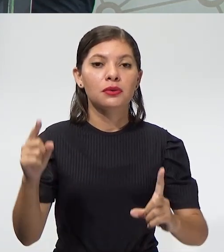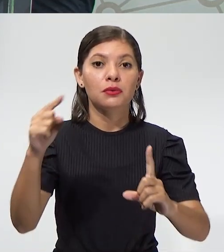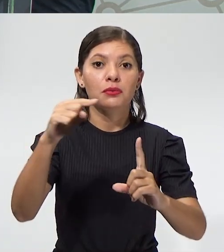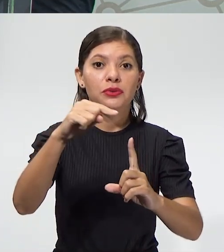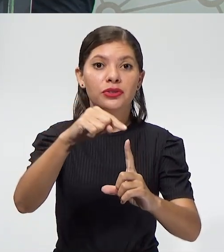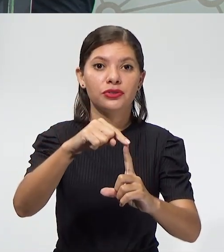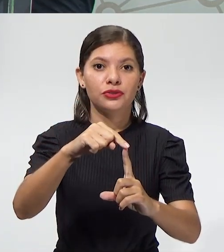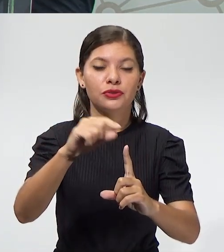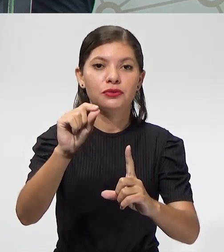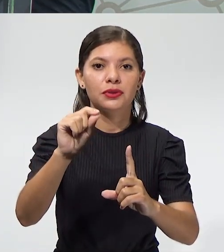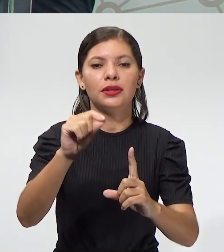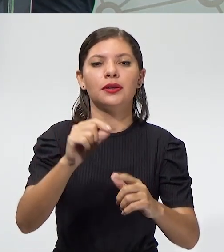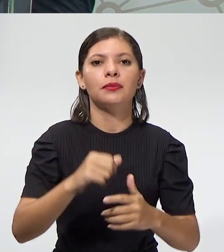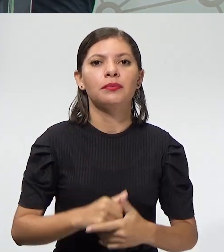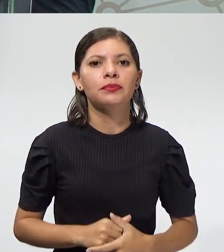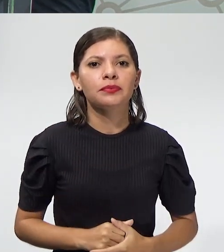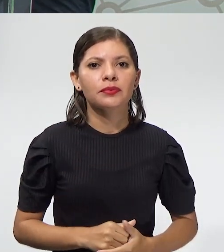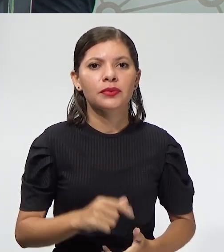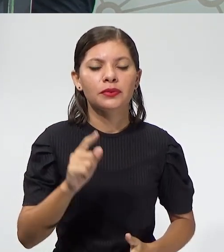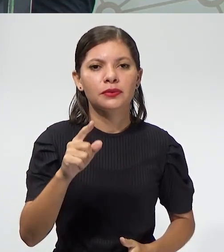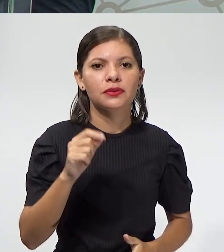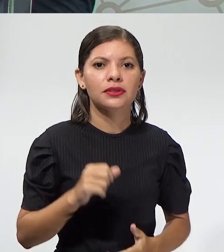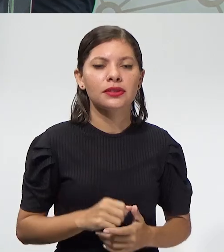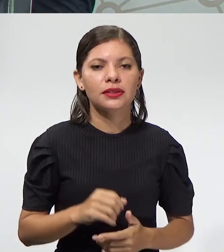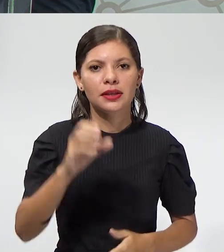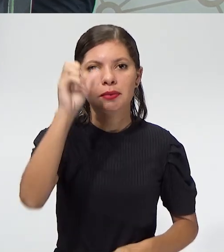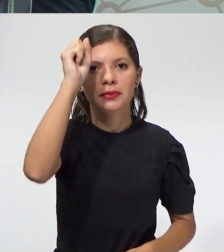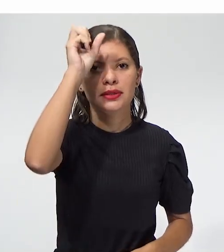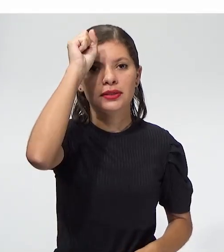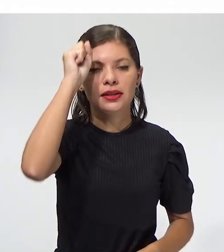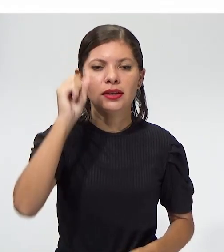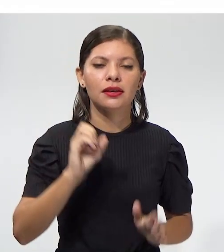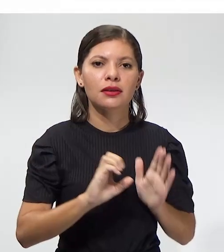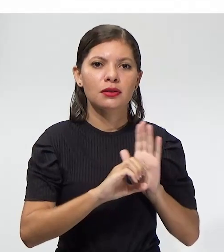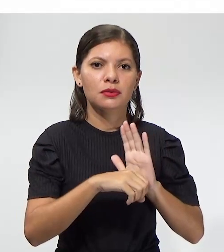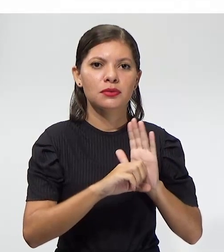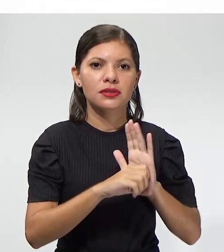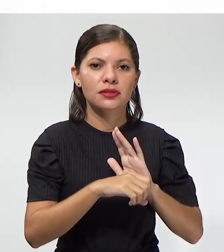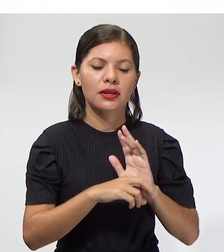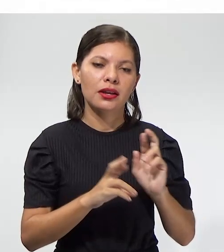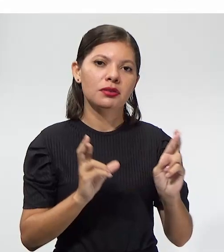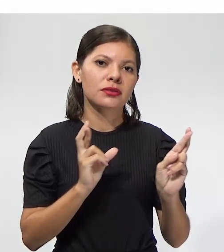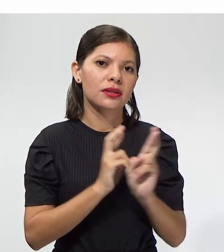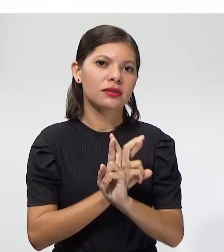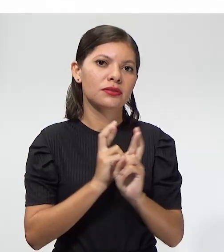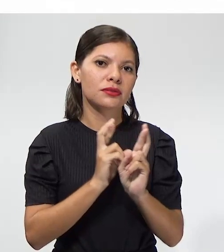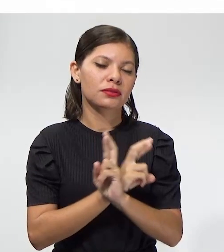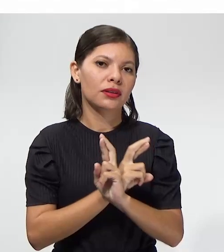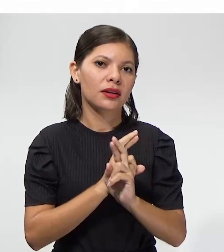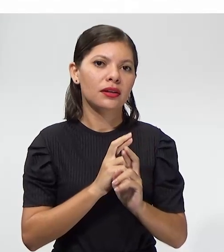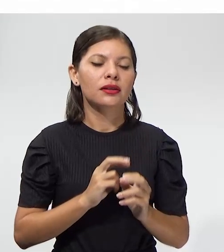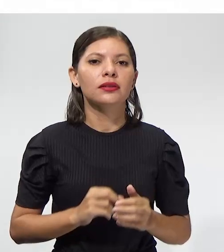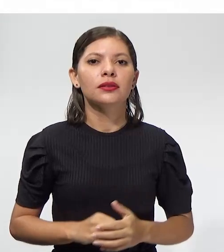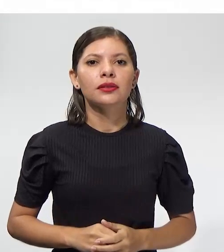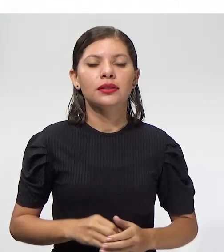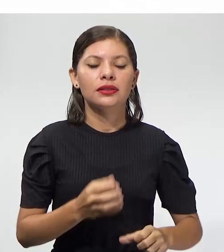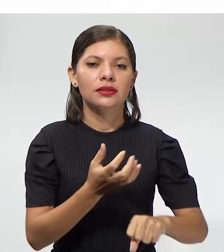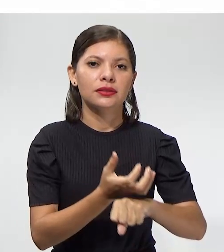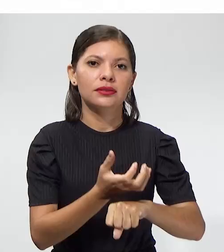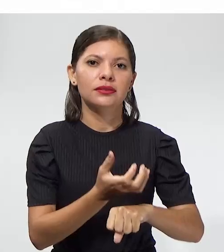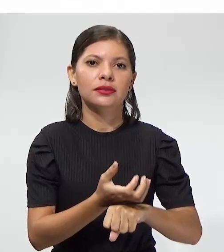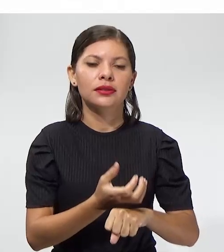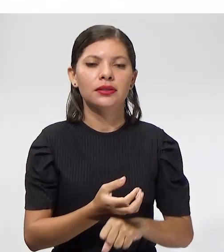objetivo aqui? Nosso objetivo é que você aprenda a conceituar e relacionar interdisciplinaridade em